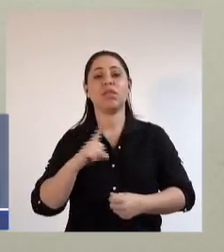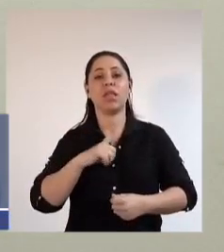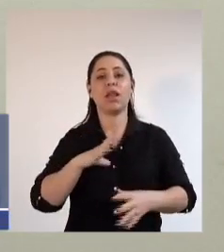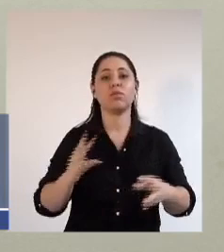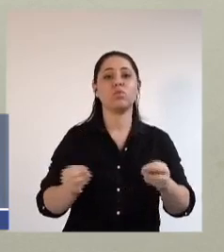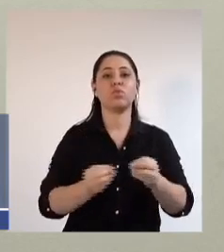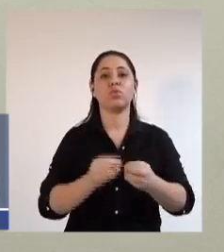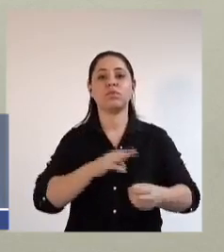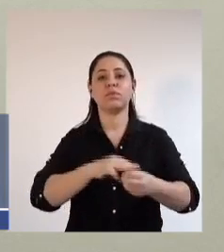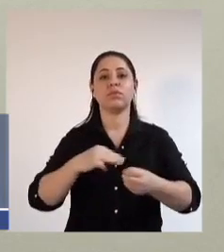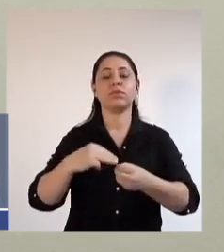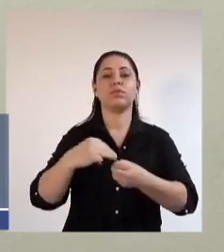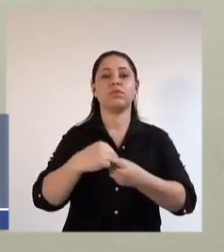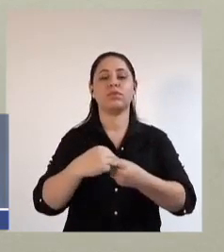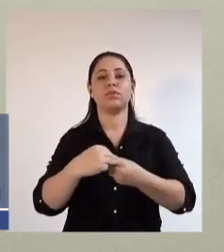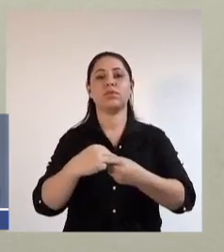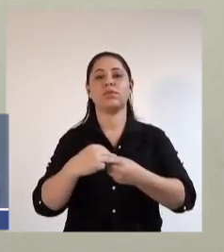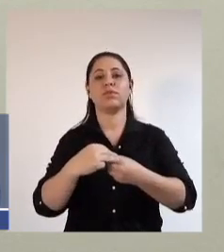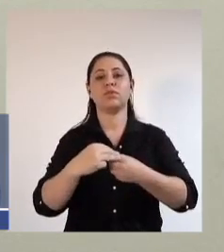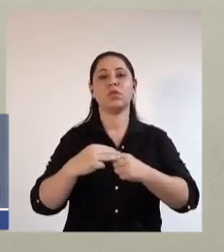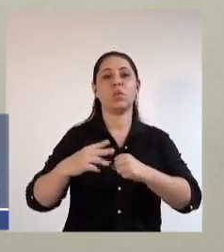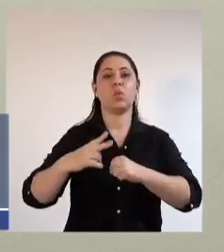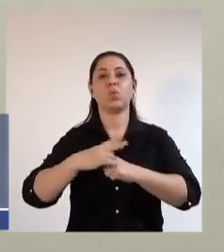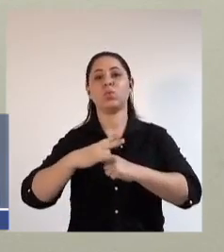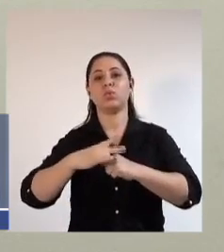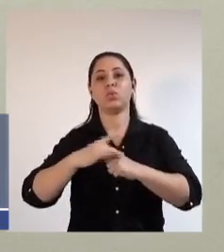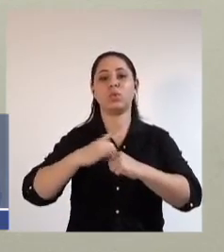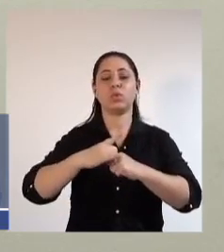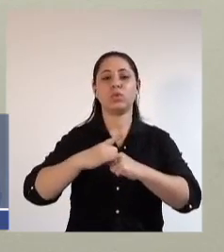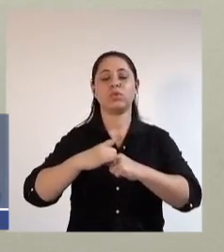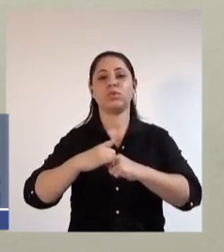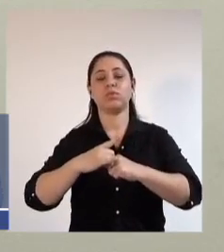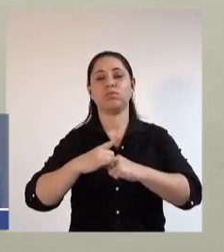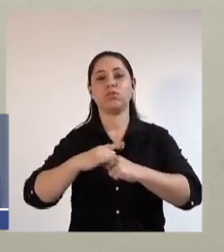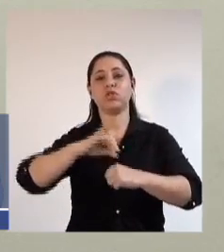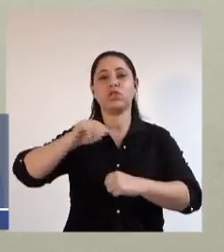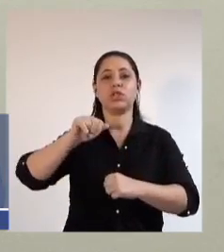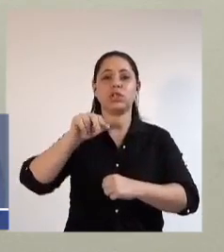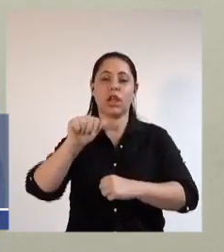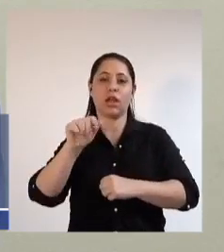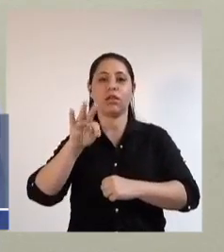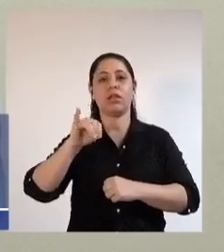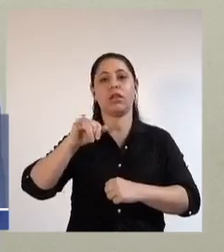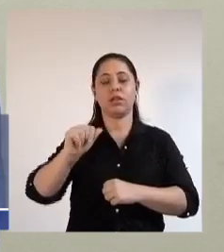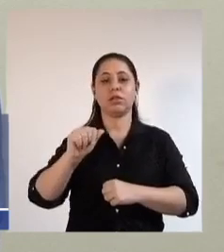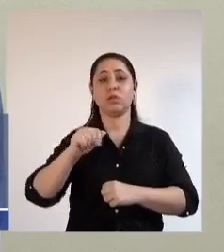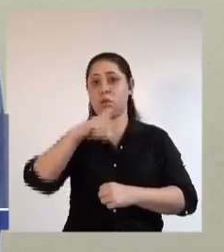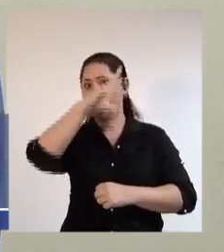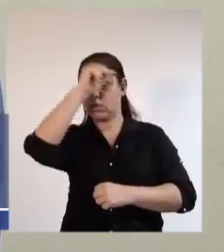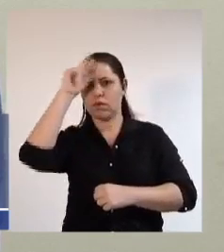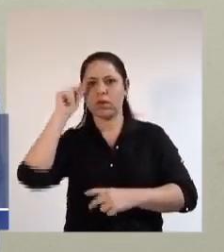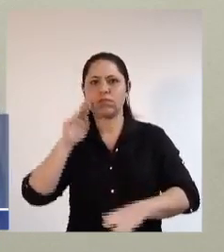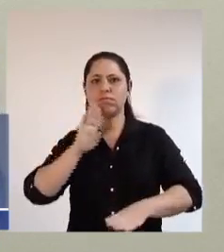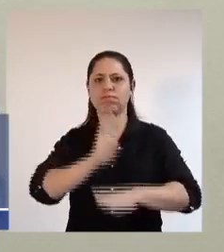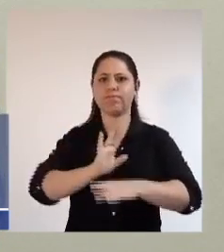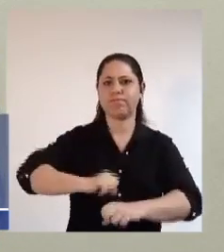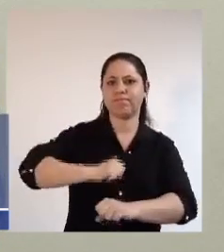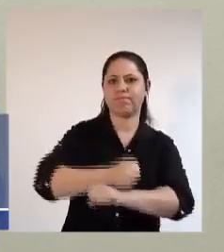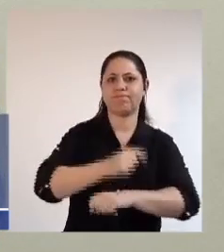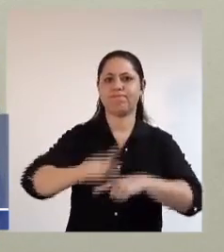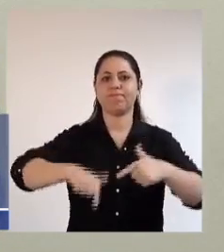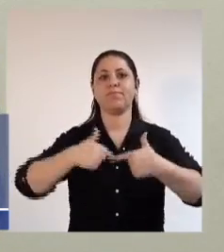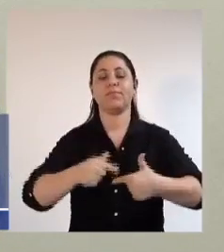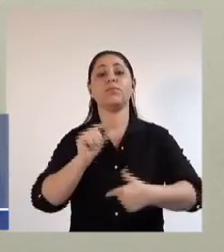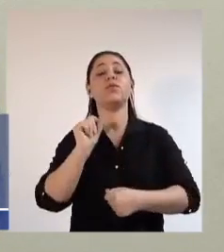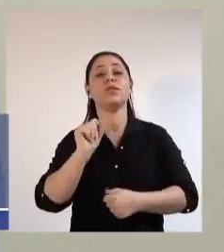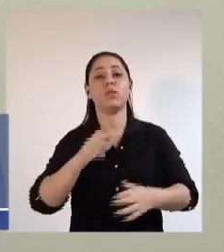pelos municípios de taquarussú jateí naviraí os prefeitos teve dar todos os esforços para que a unidade possa